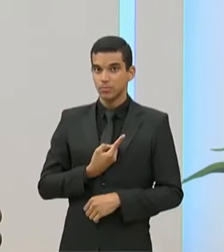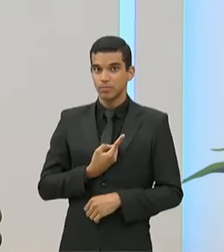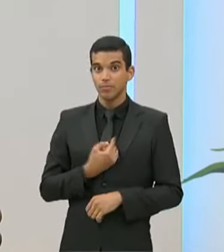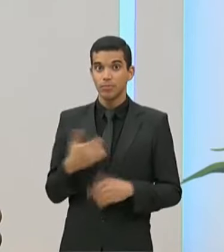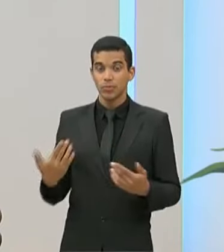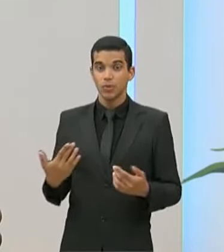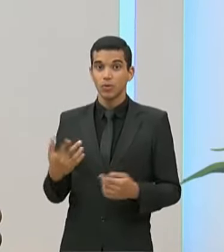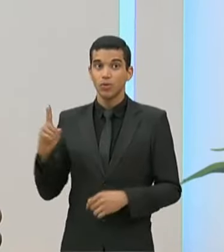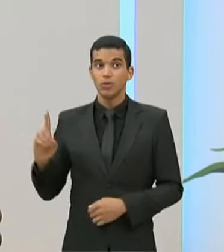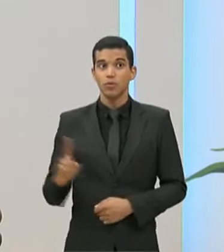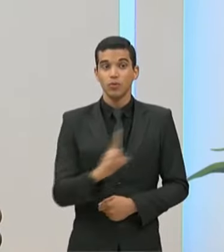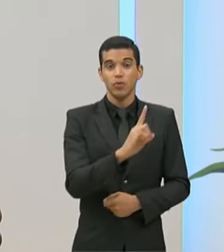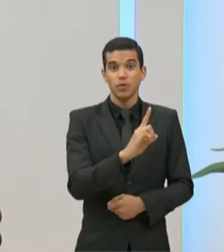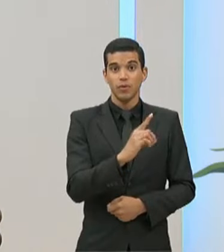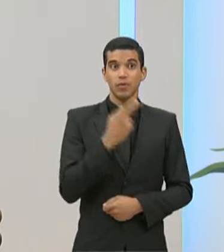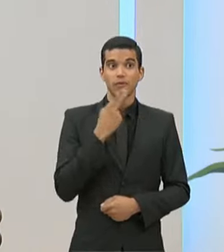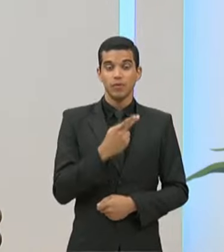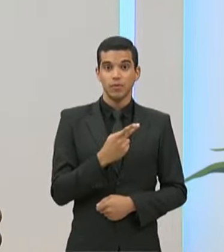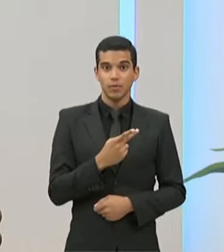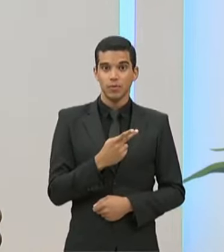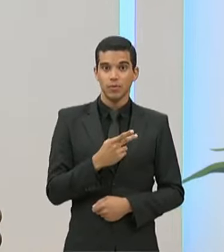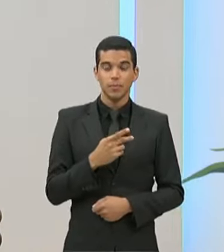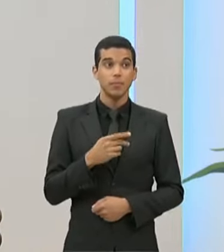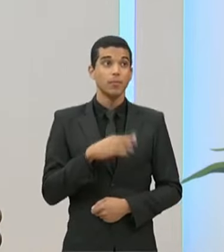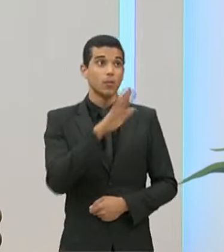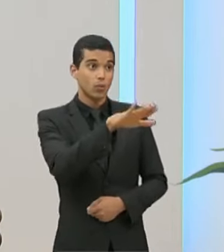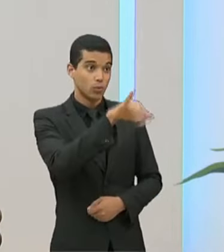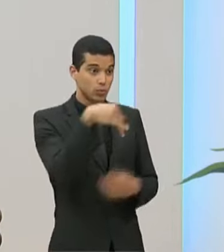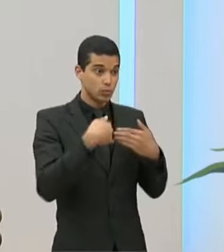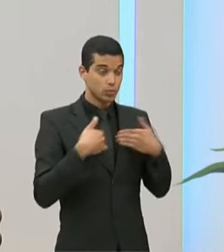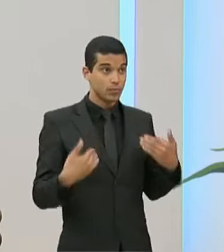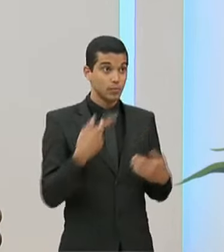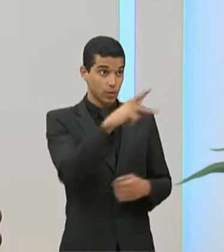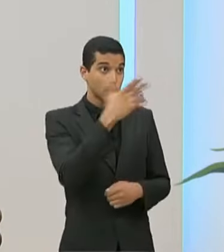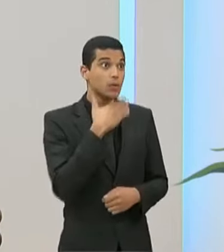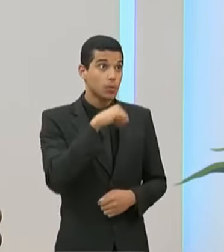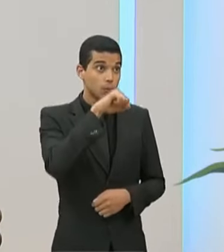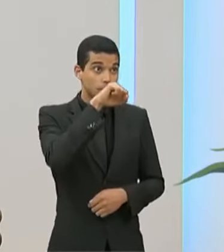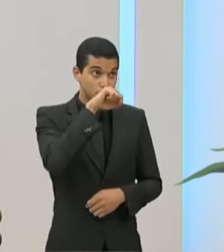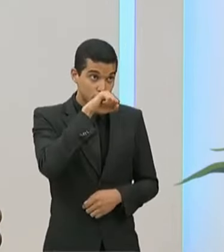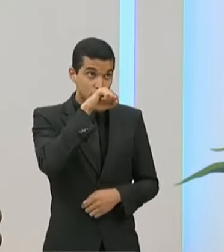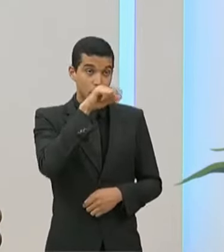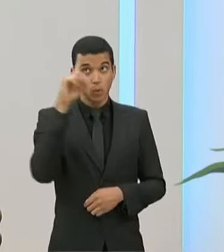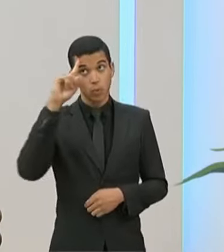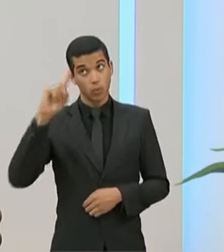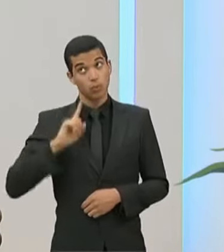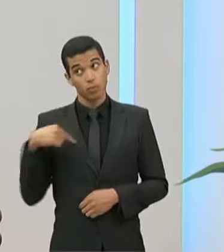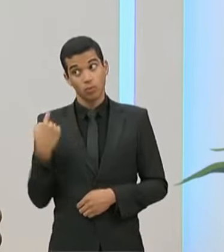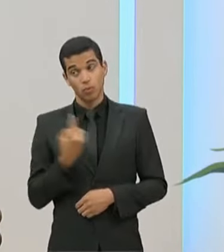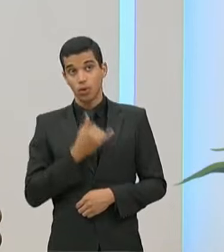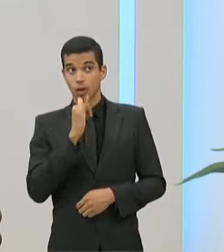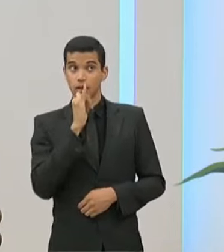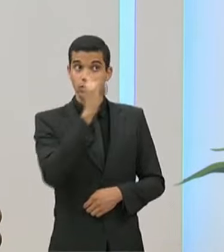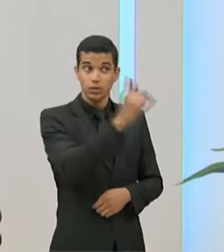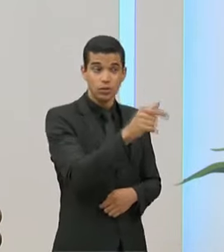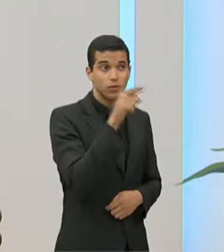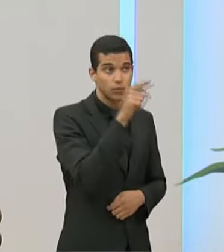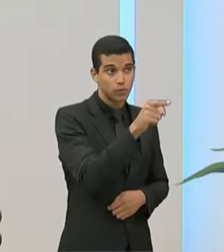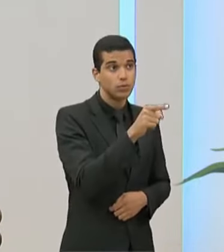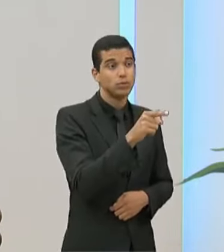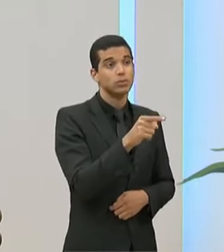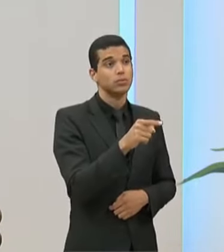José dizendo: teu pai mandou antes da sua morte, dizendo: assim direis a José: